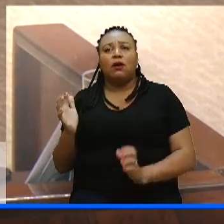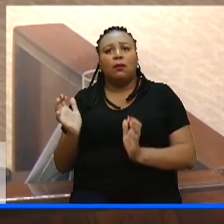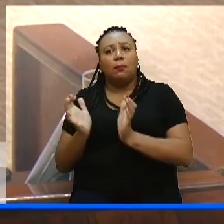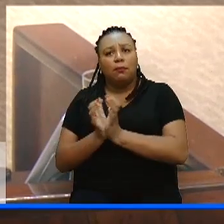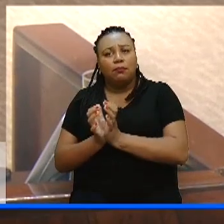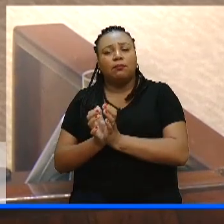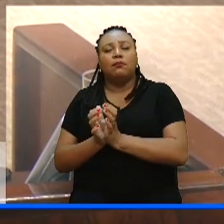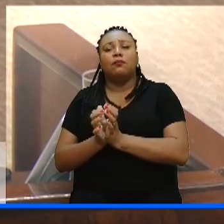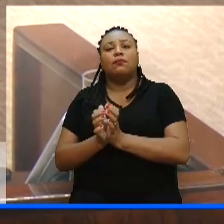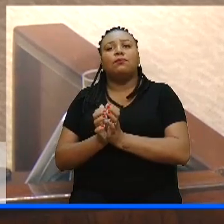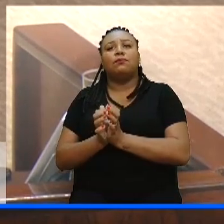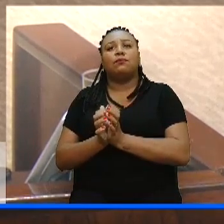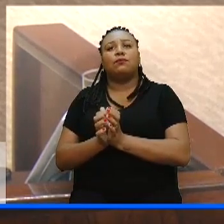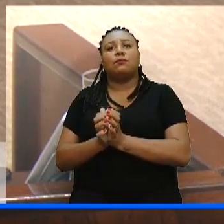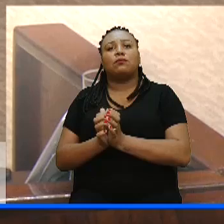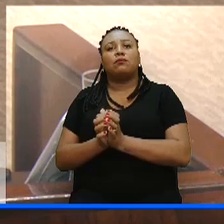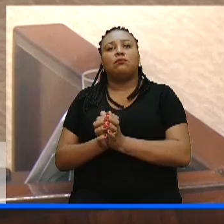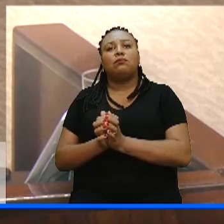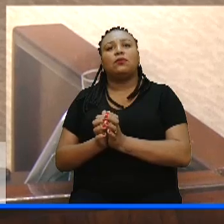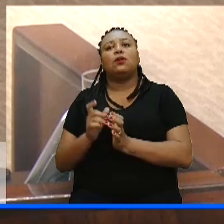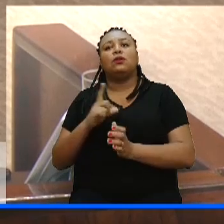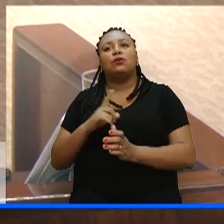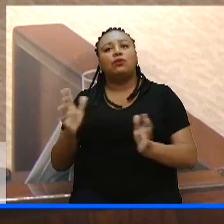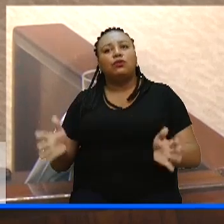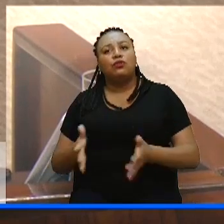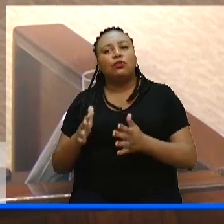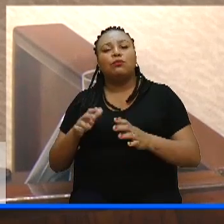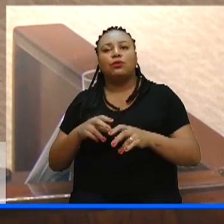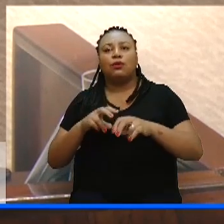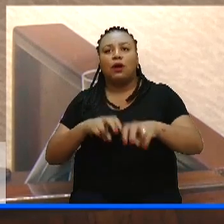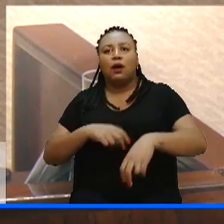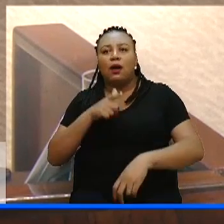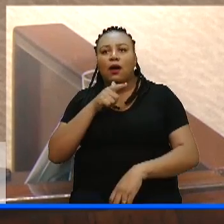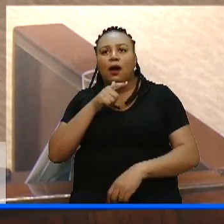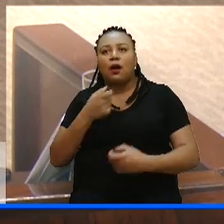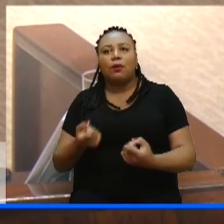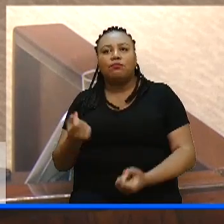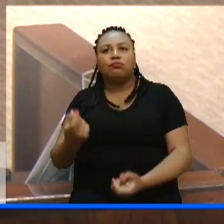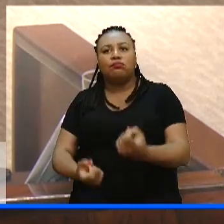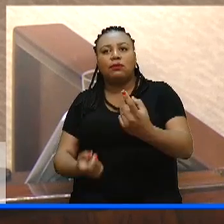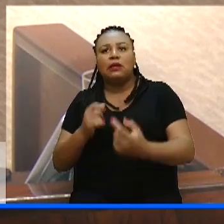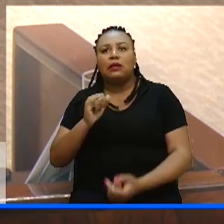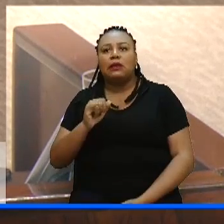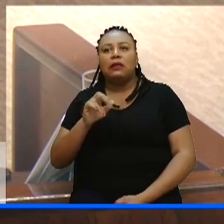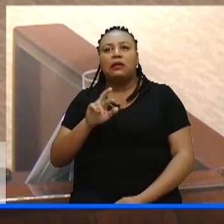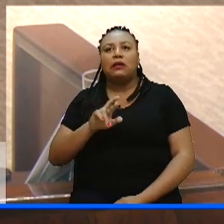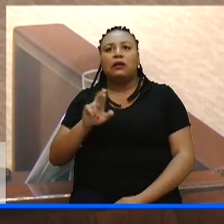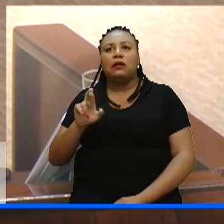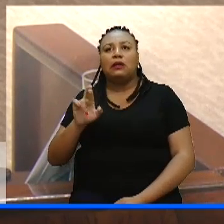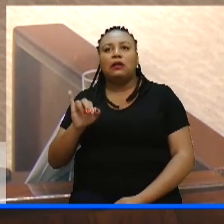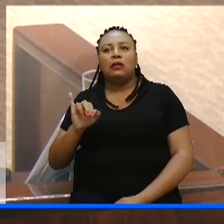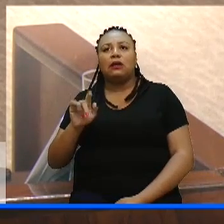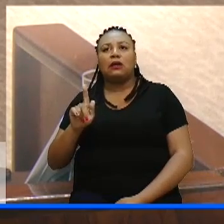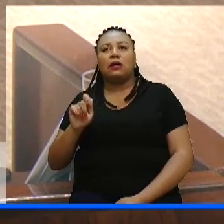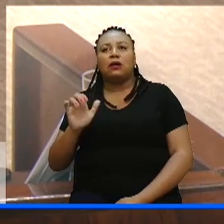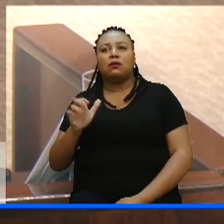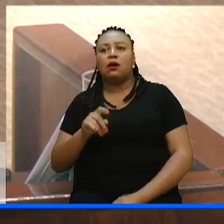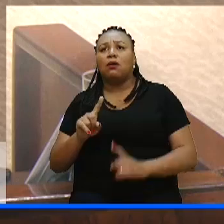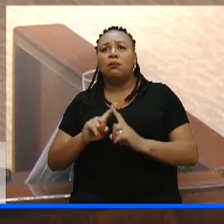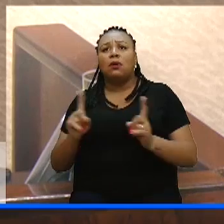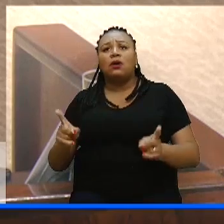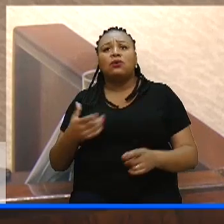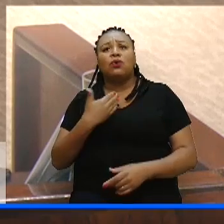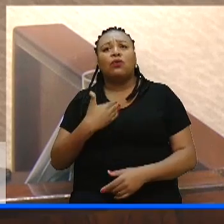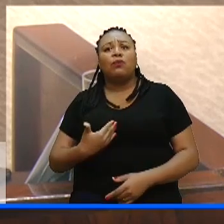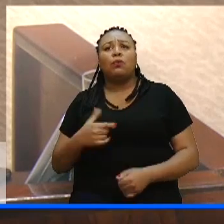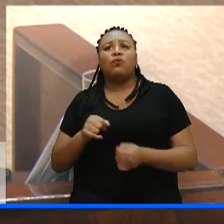do governo federal com estilo a irrigação só para citar um exemplo então o governo não tome iniciativa nenhuma